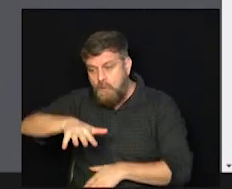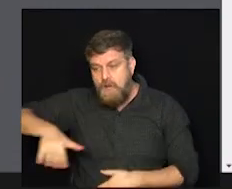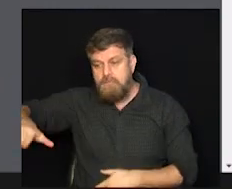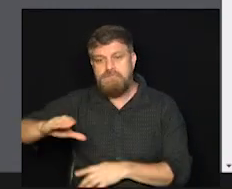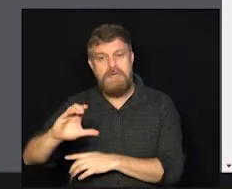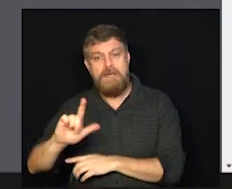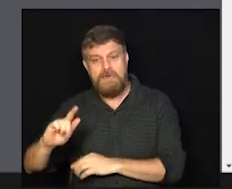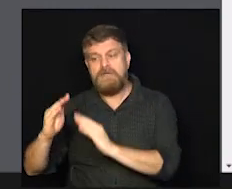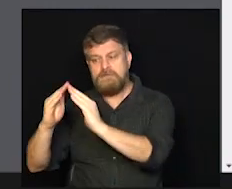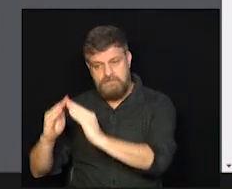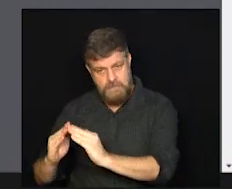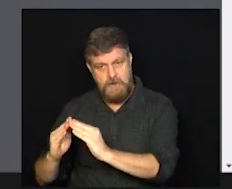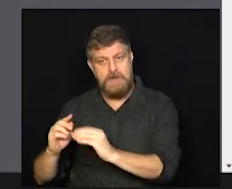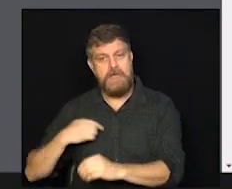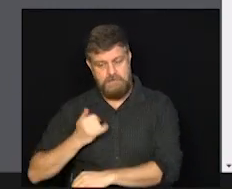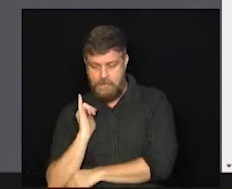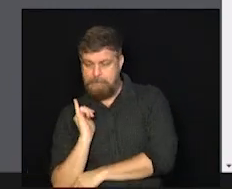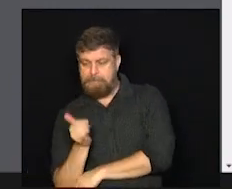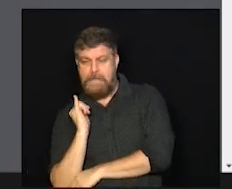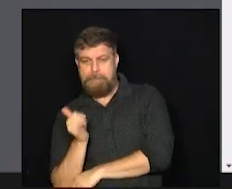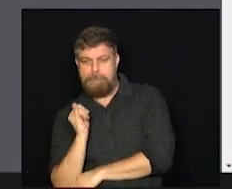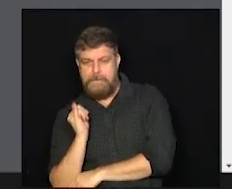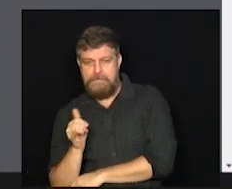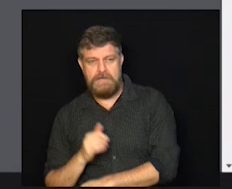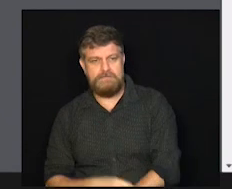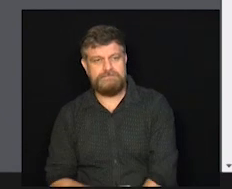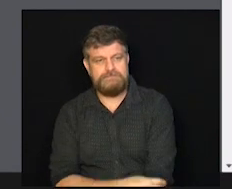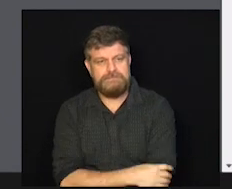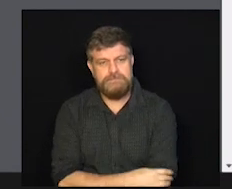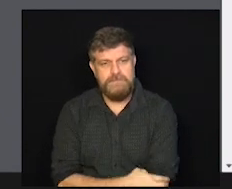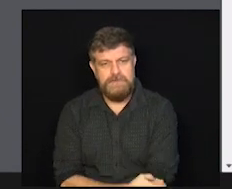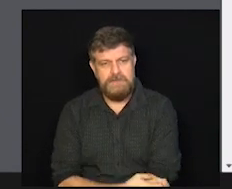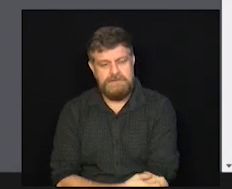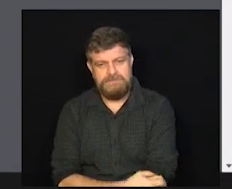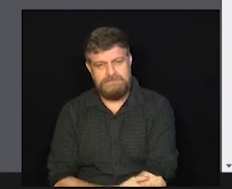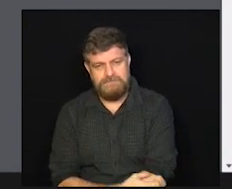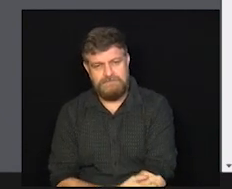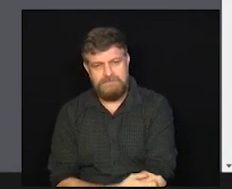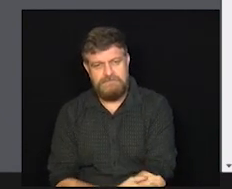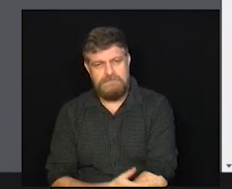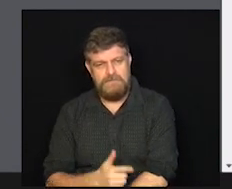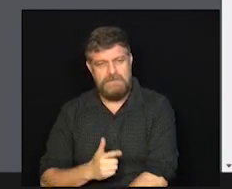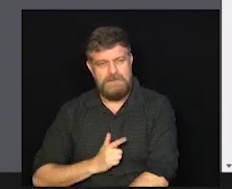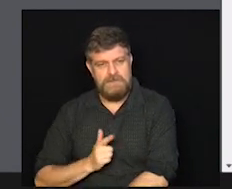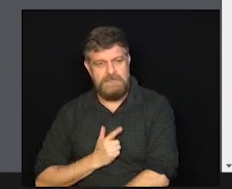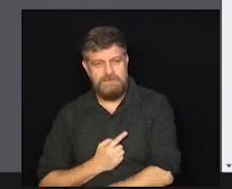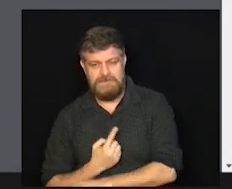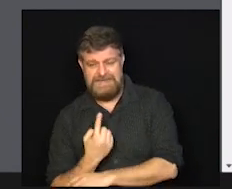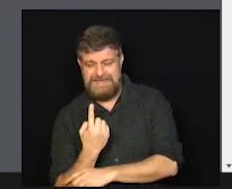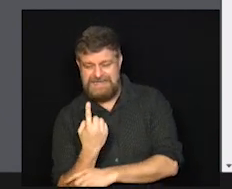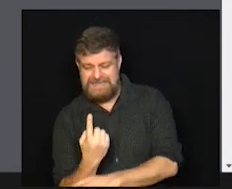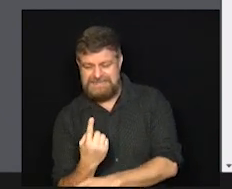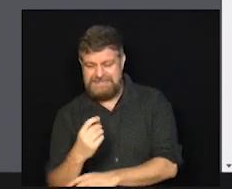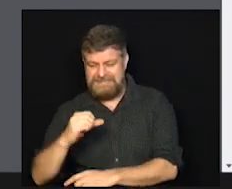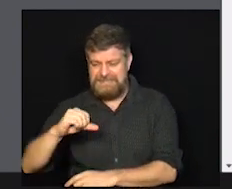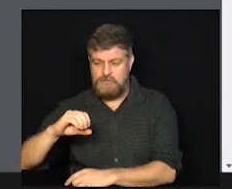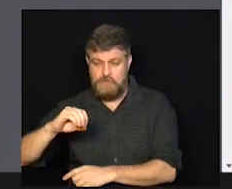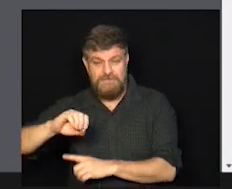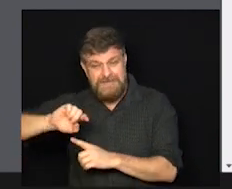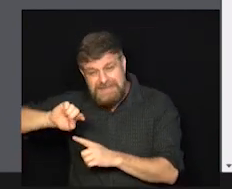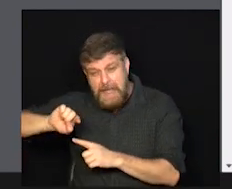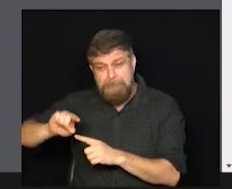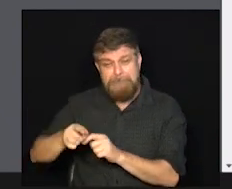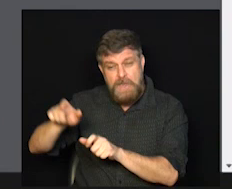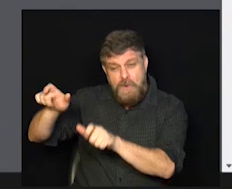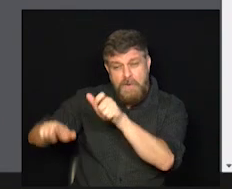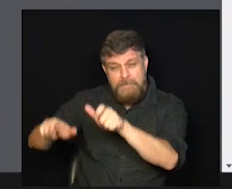dessa comissão, uma urbanista apresentava. Então colocamos uma variante aqui para mais e para menos, mas na época, em 2011,